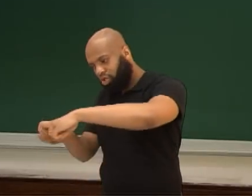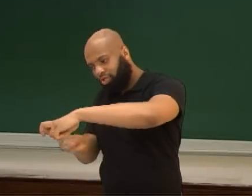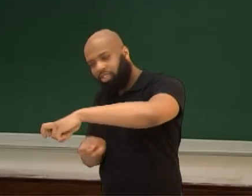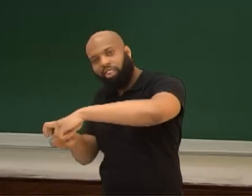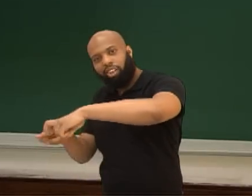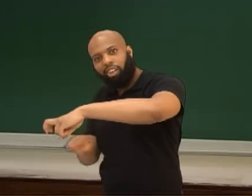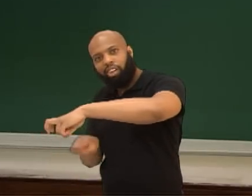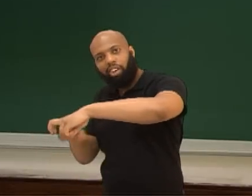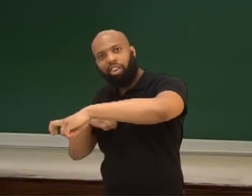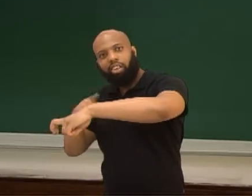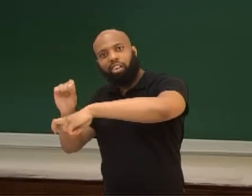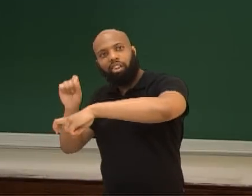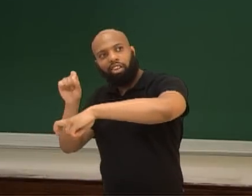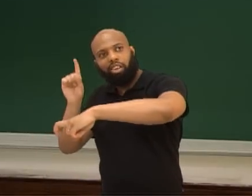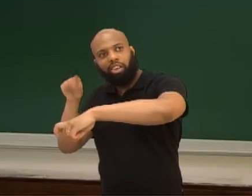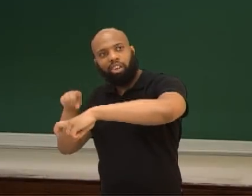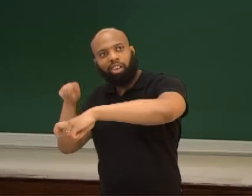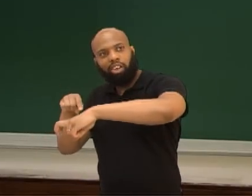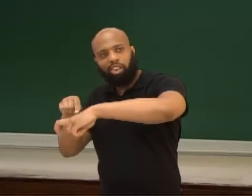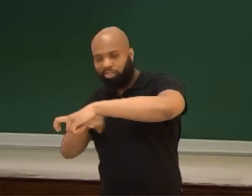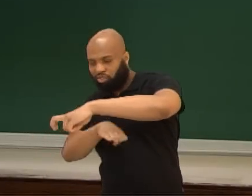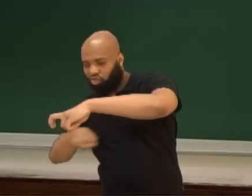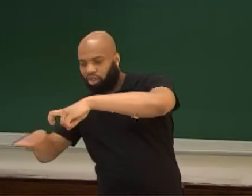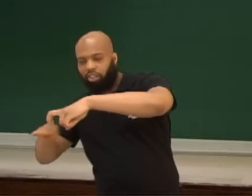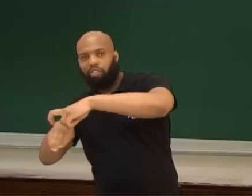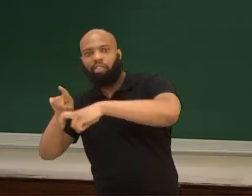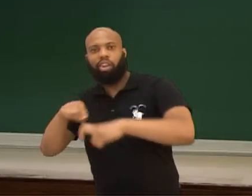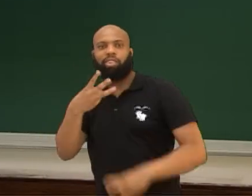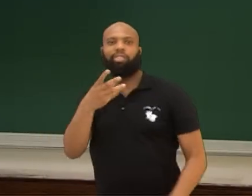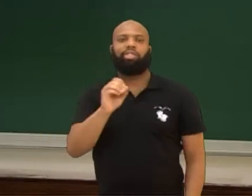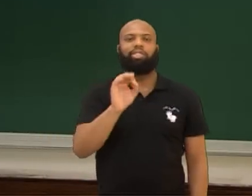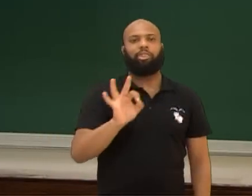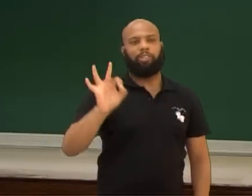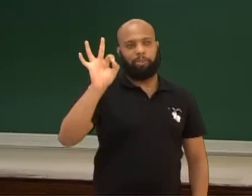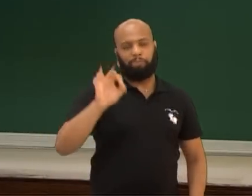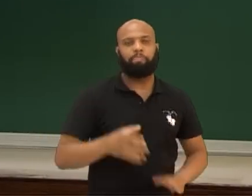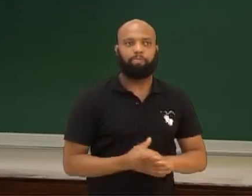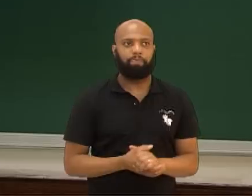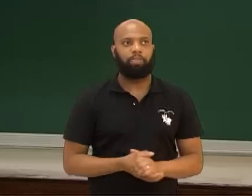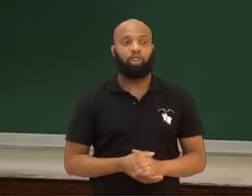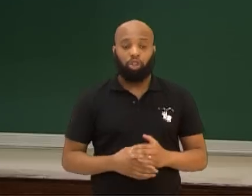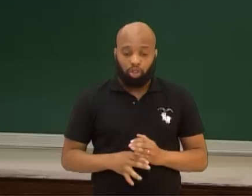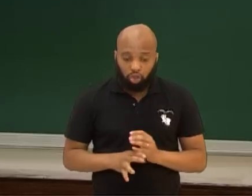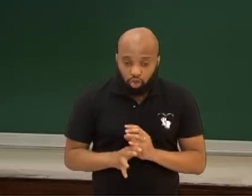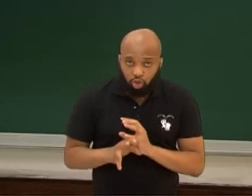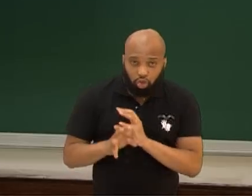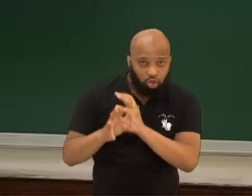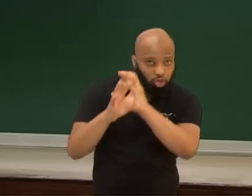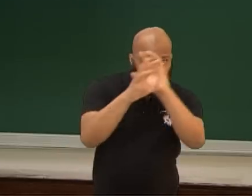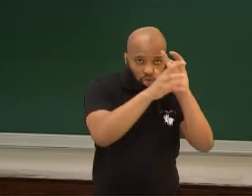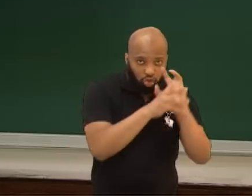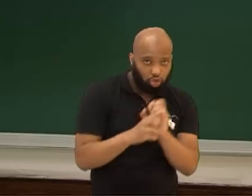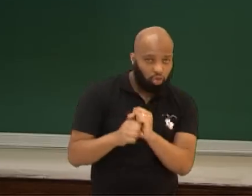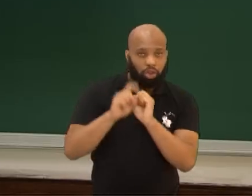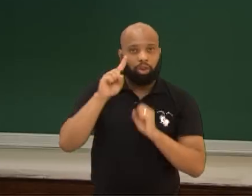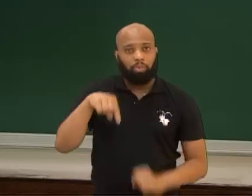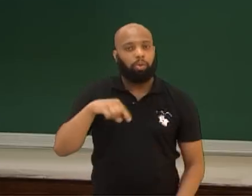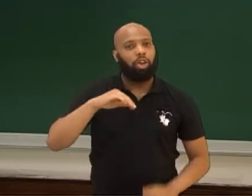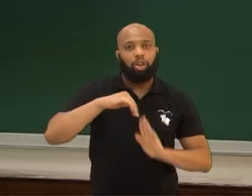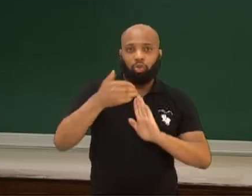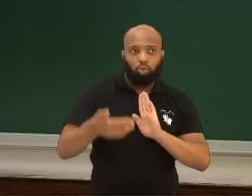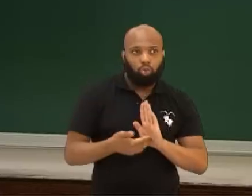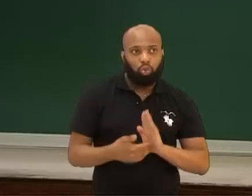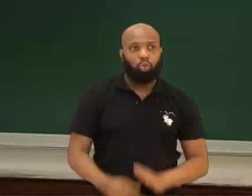que é o final do escorregador, com o chão, mede 30 graus. E somando esses 3, né, se eu somar